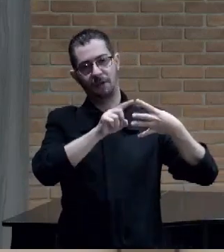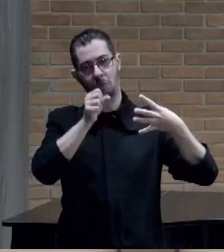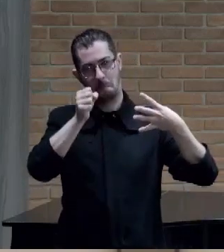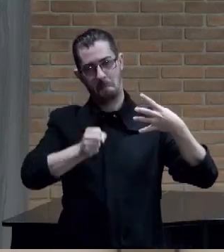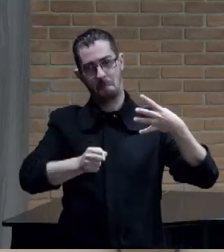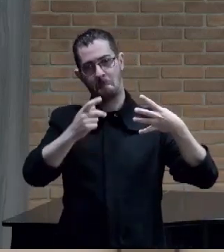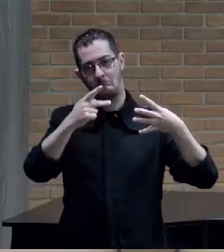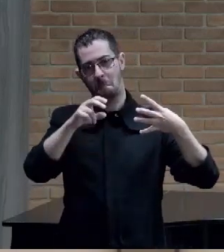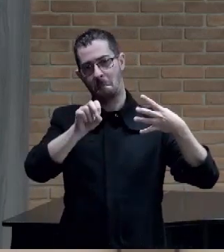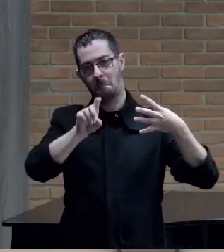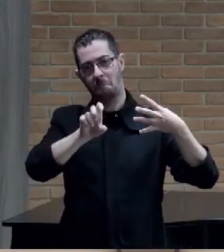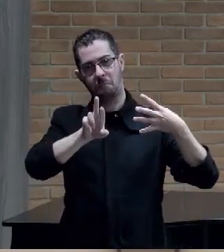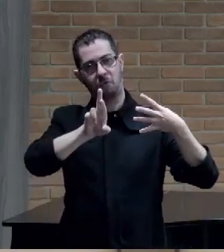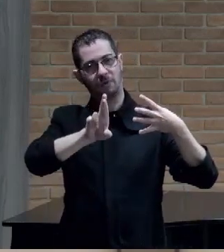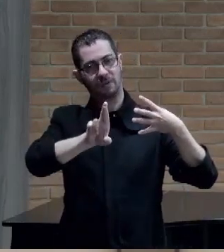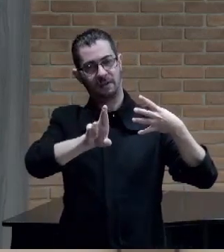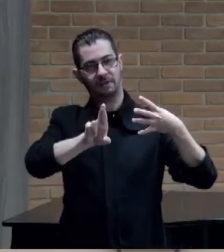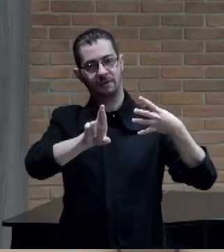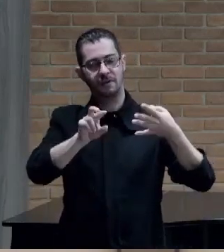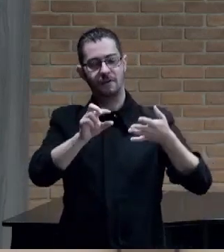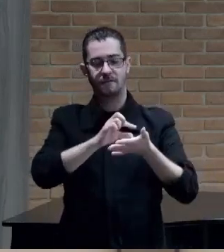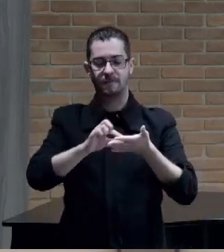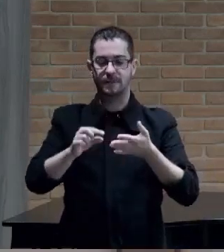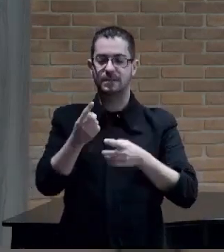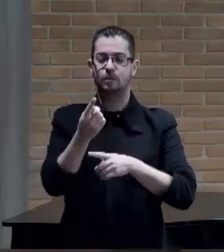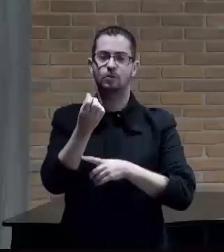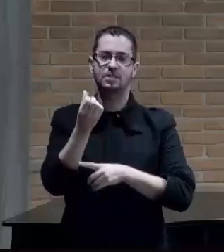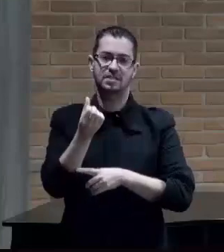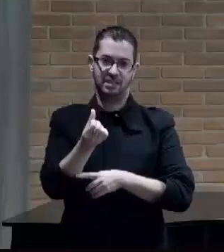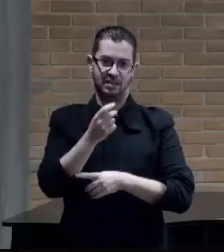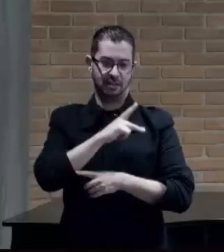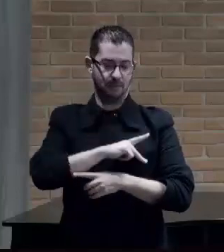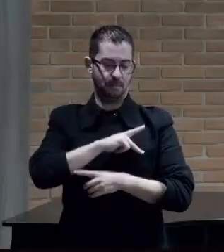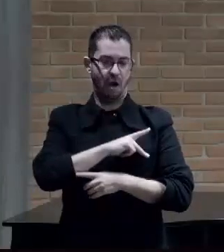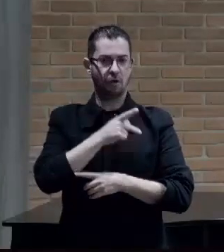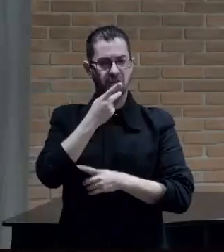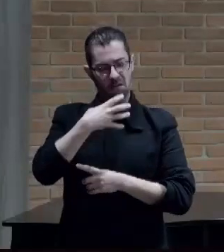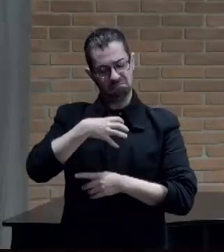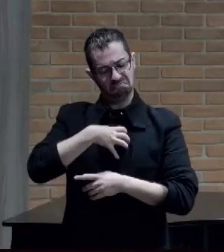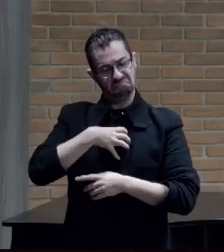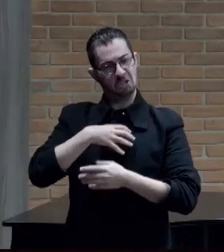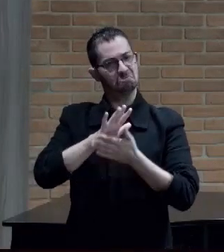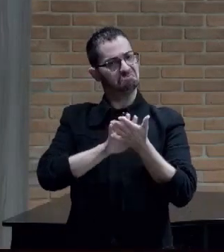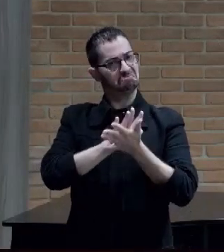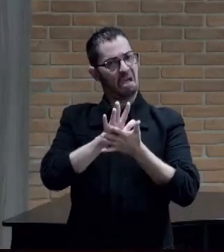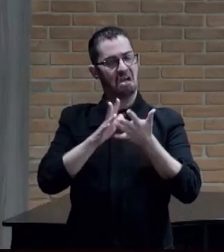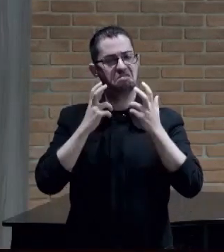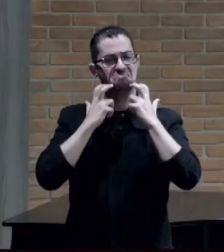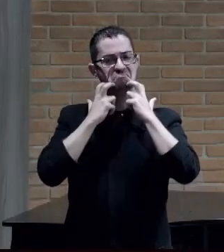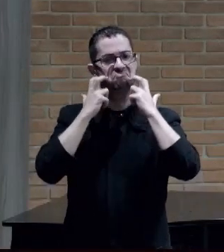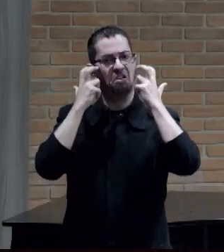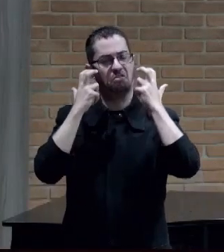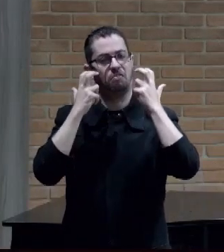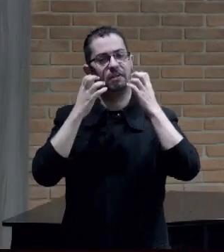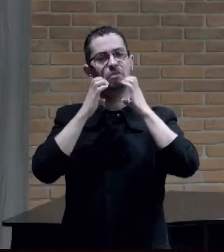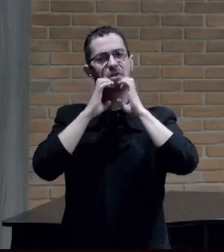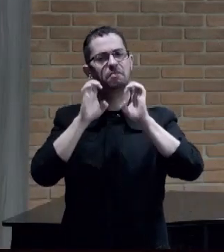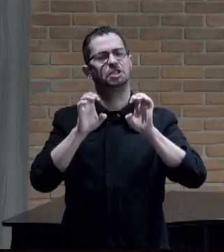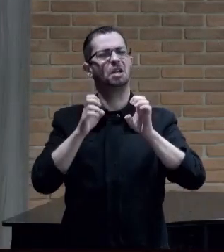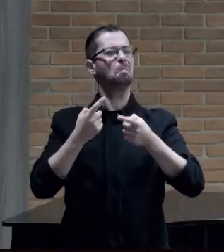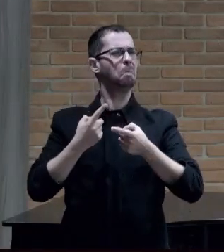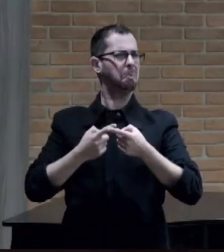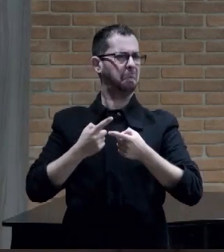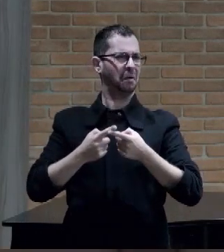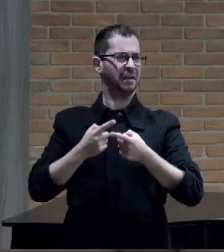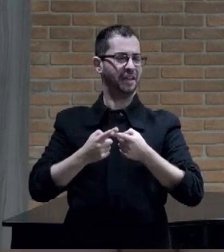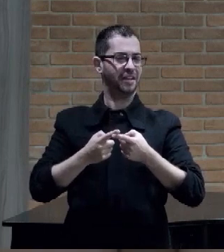o apóstolo Paulo começa dizendo assim: olha, não me envergonho do evangelho. Por quê? Porque ele sabia que a mensagem